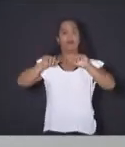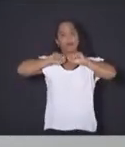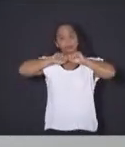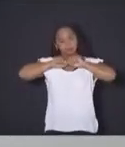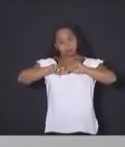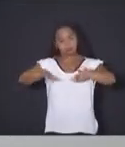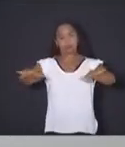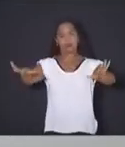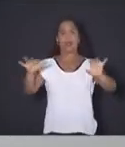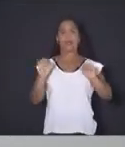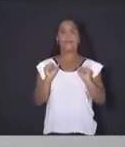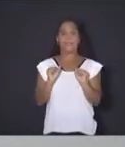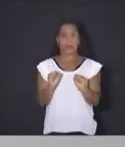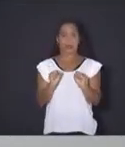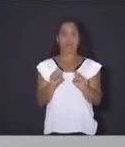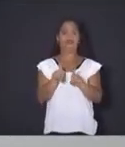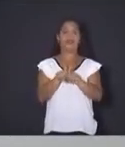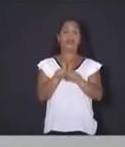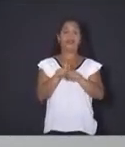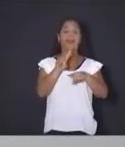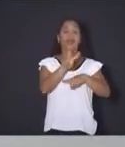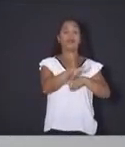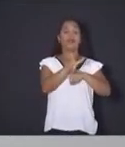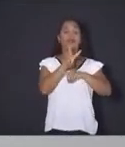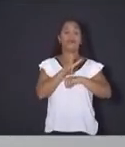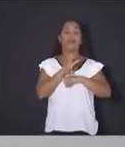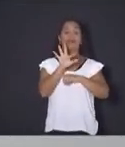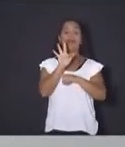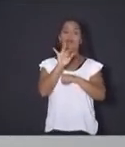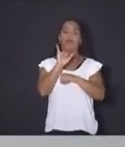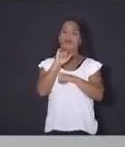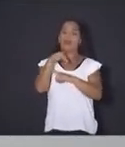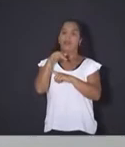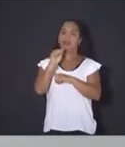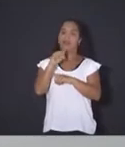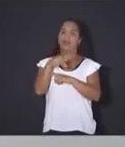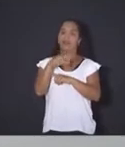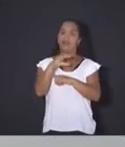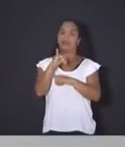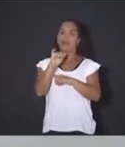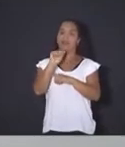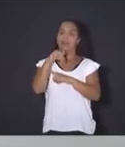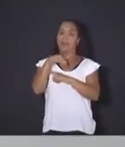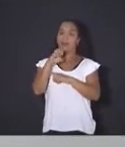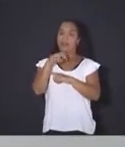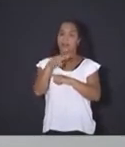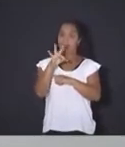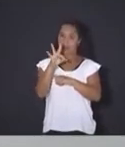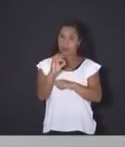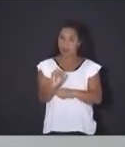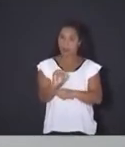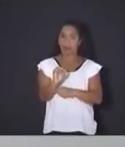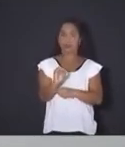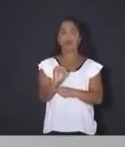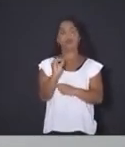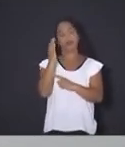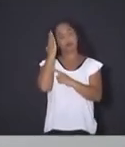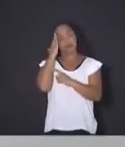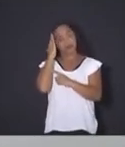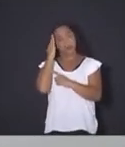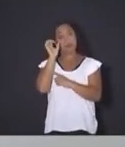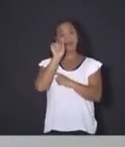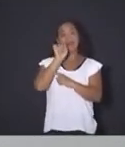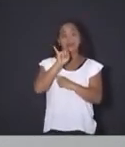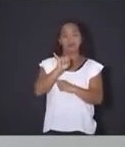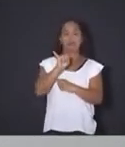financiar sem precisar te dado antes é claro que ao emitir moeda o governo acaba provocando um